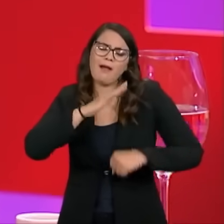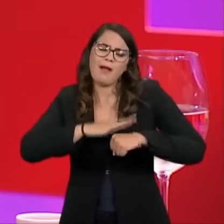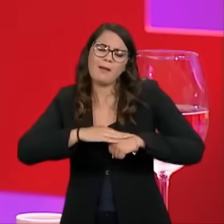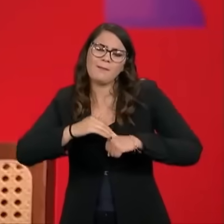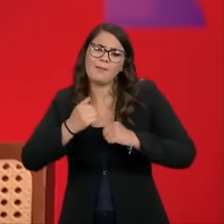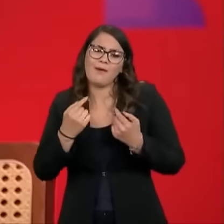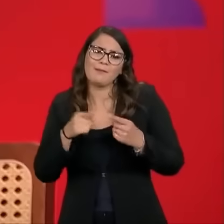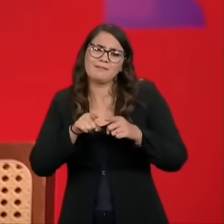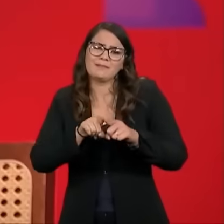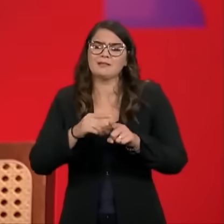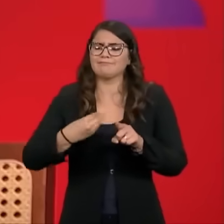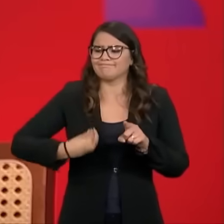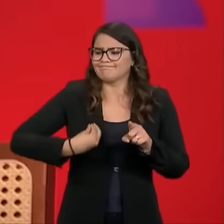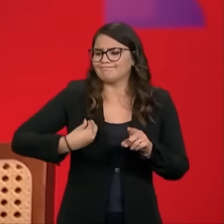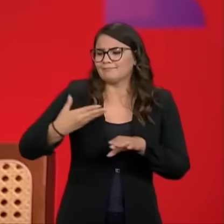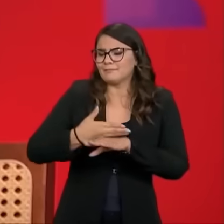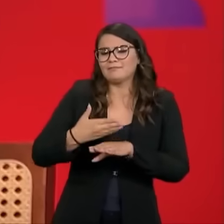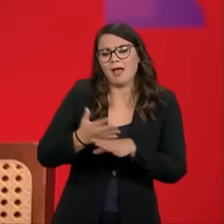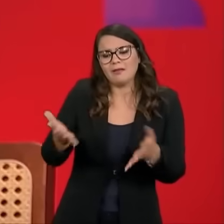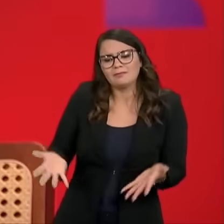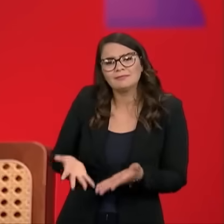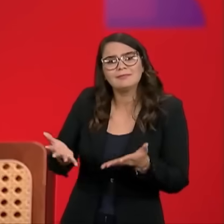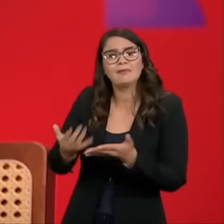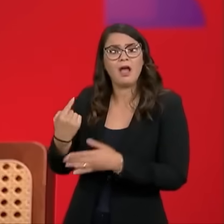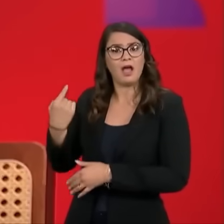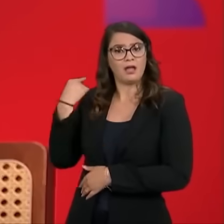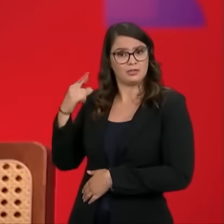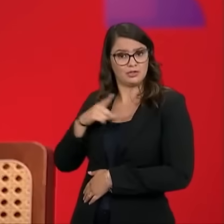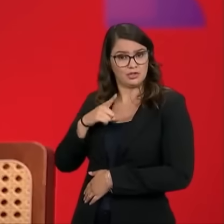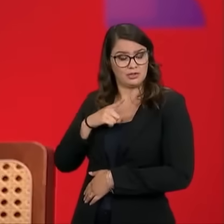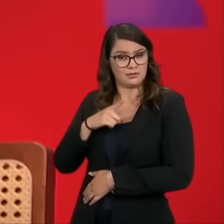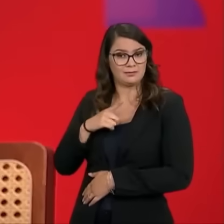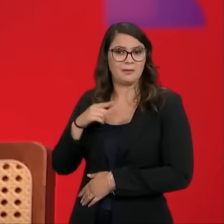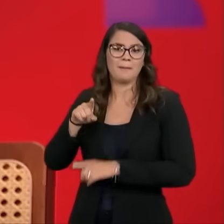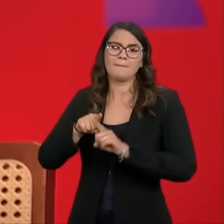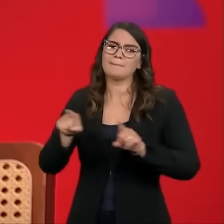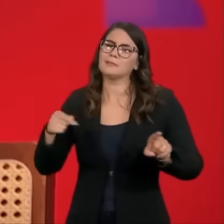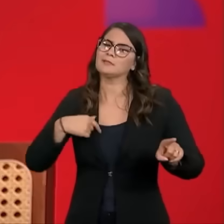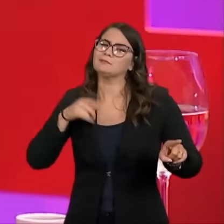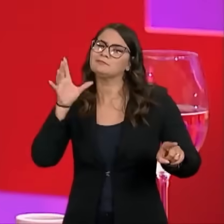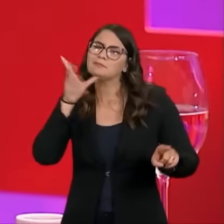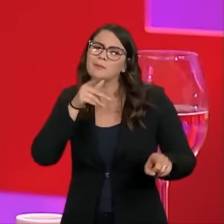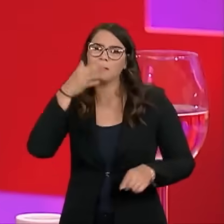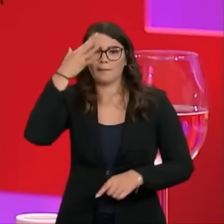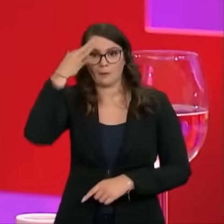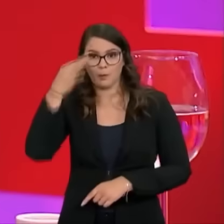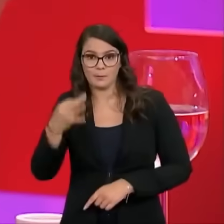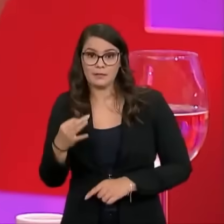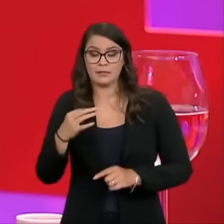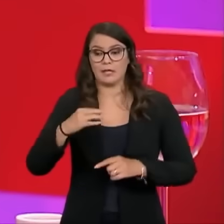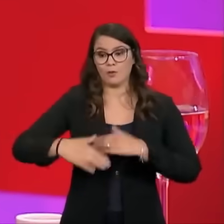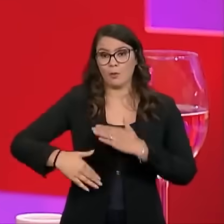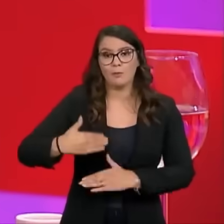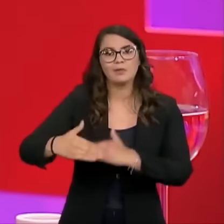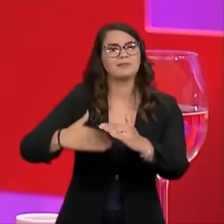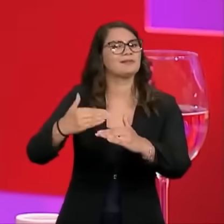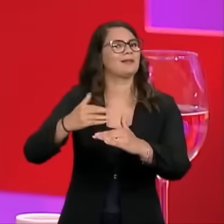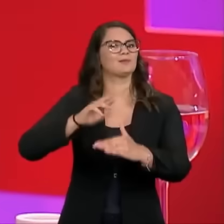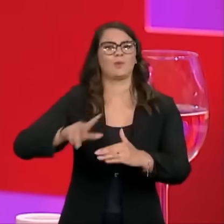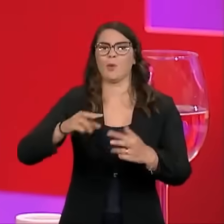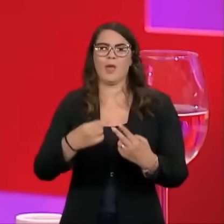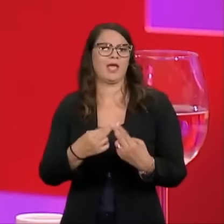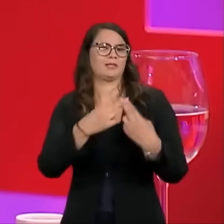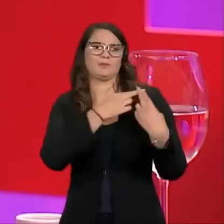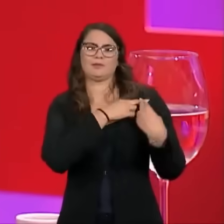companheira presente simuladora que eu sempre tive mas eu demorei para entender que os processos aos quais nós vivemos Não era a